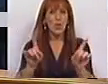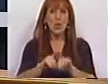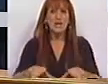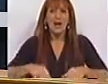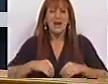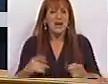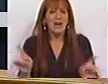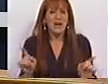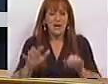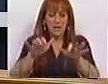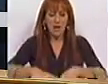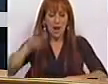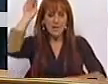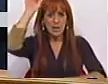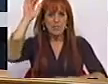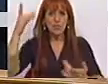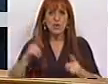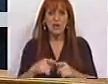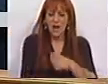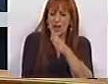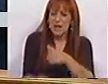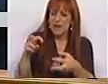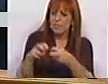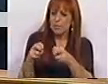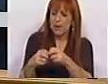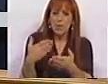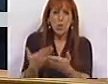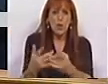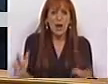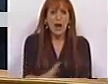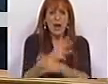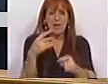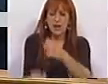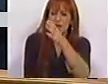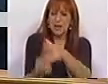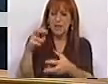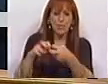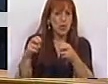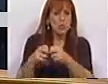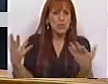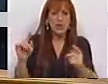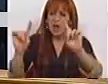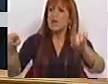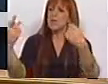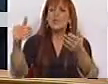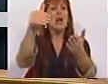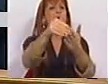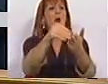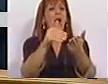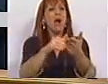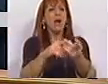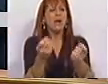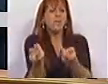aceitável que a Assembleia da República crie um problema, que a maioria crie um problema e depois introduza